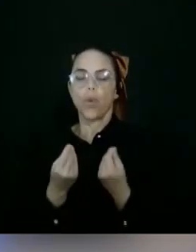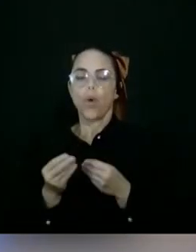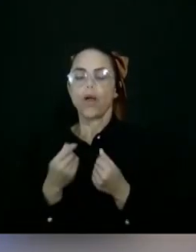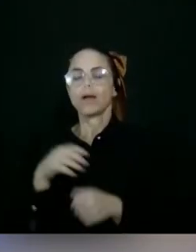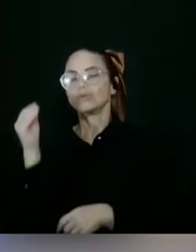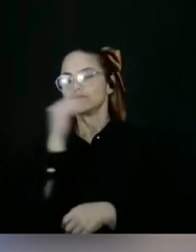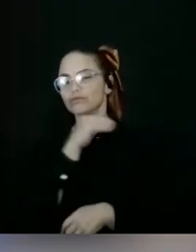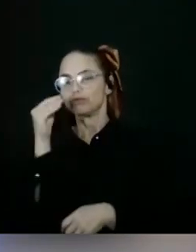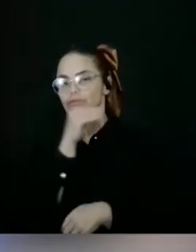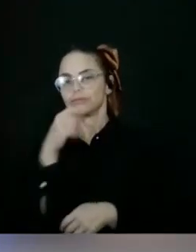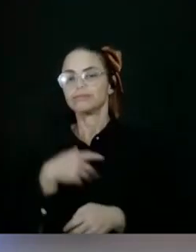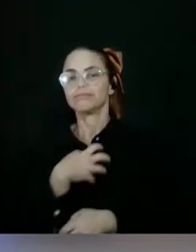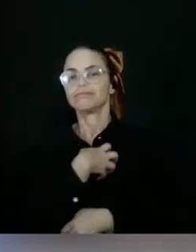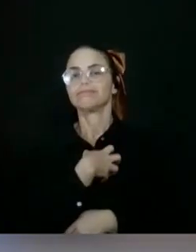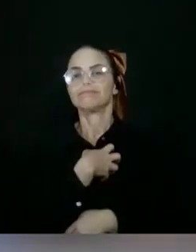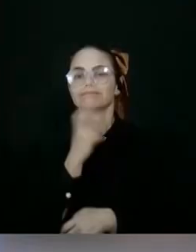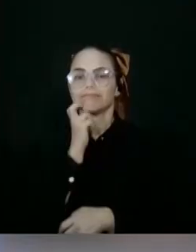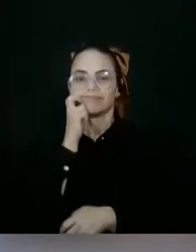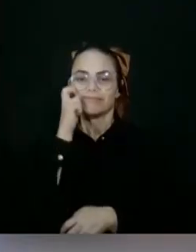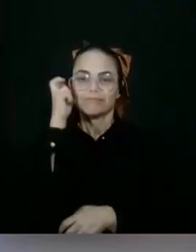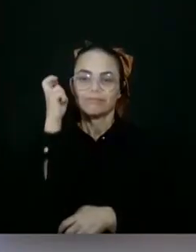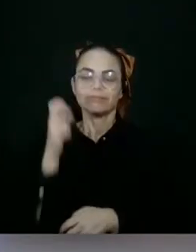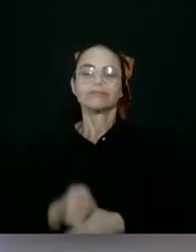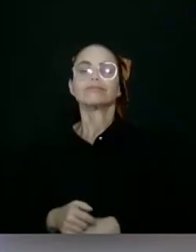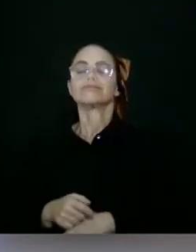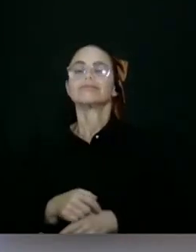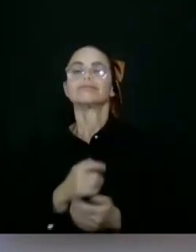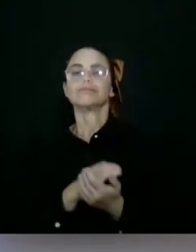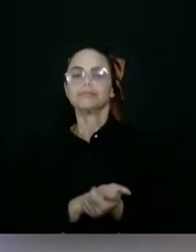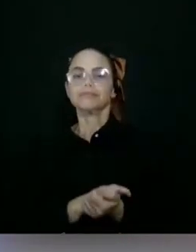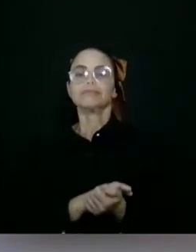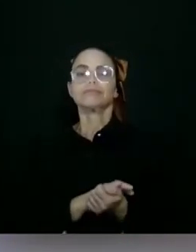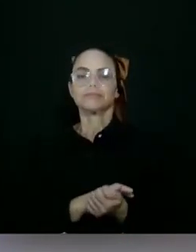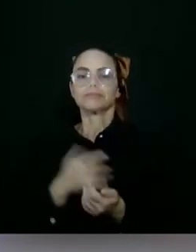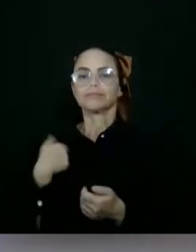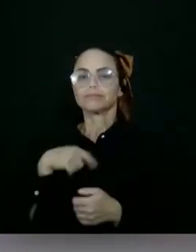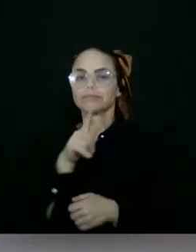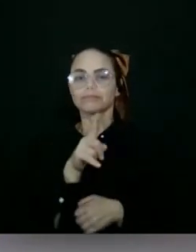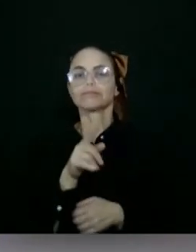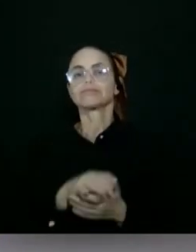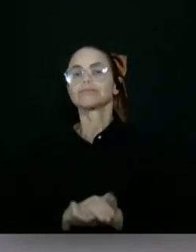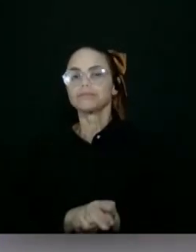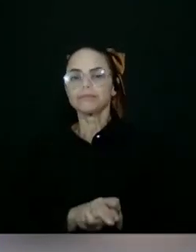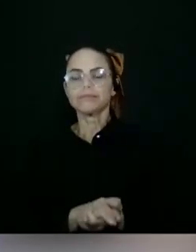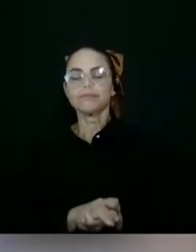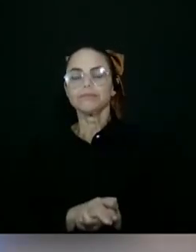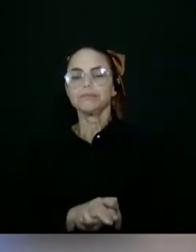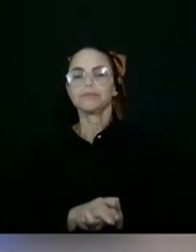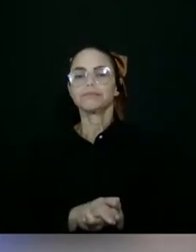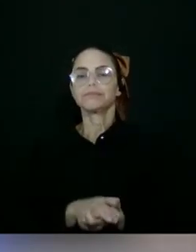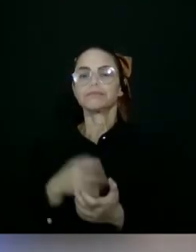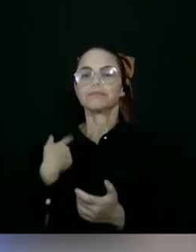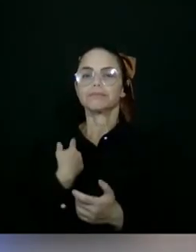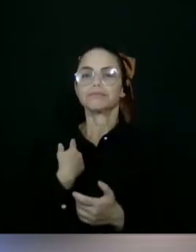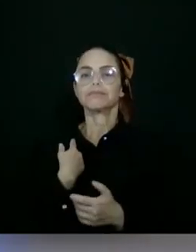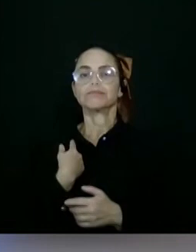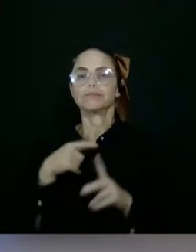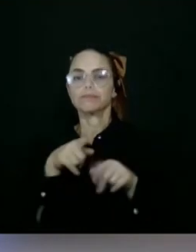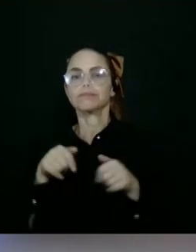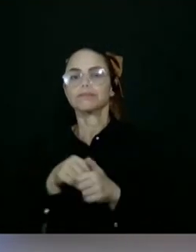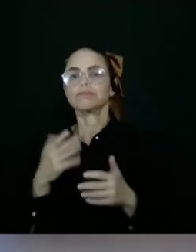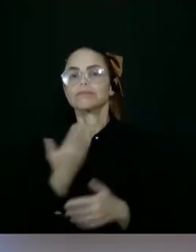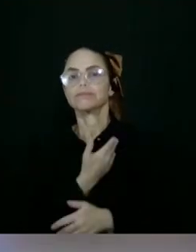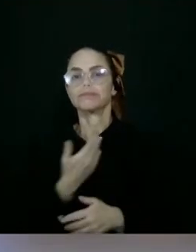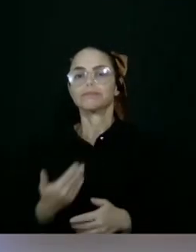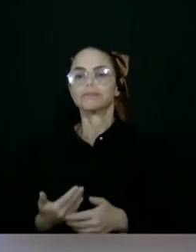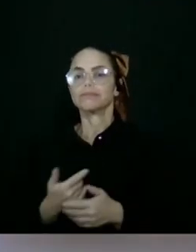ela se sente envergonhada até de ir num equipamento público para que ela possa